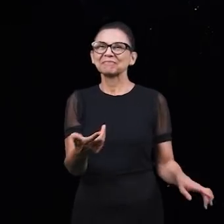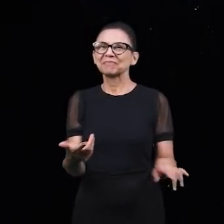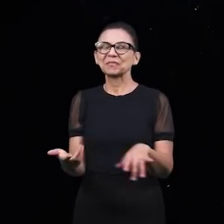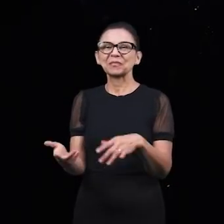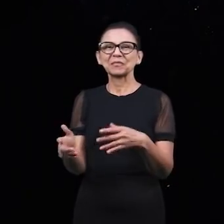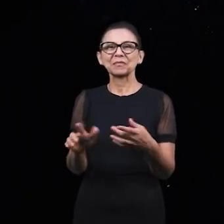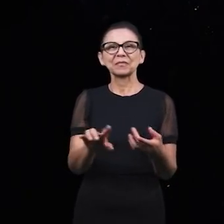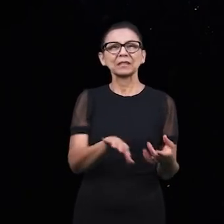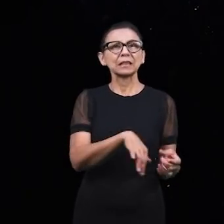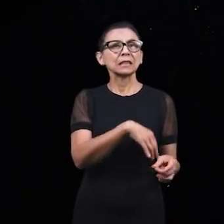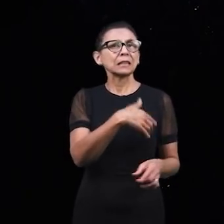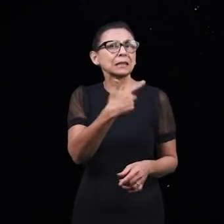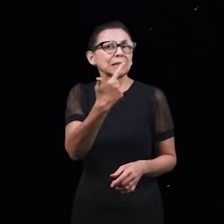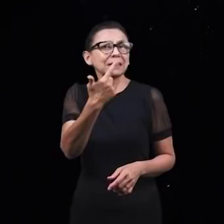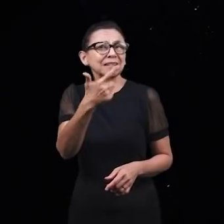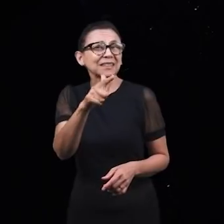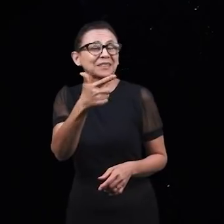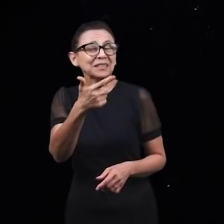Não